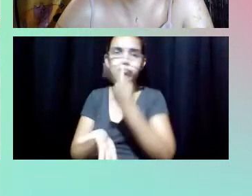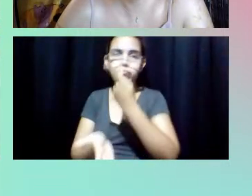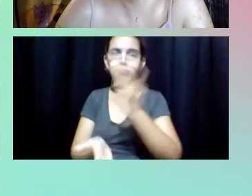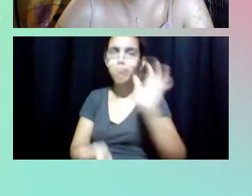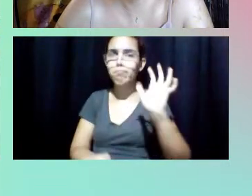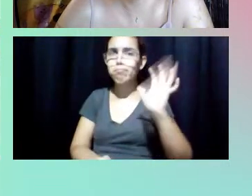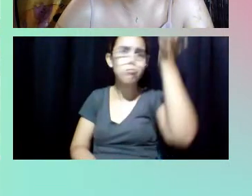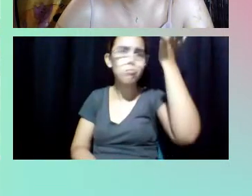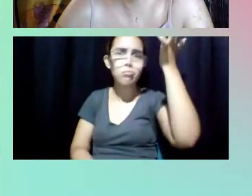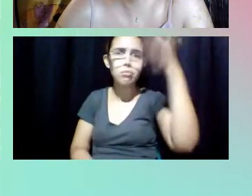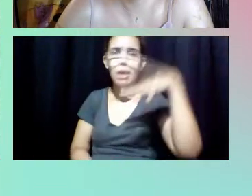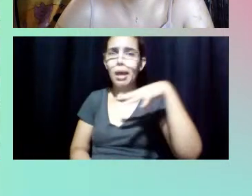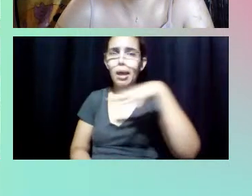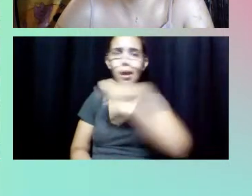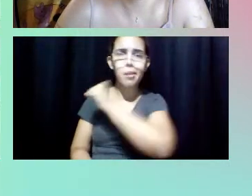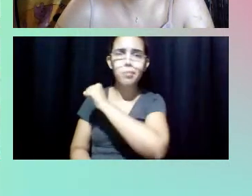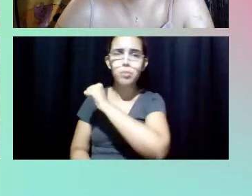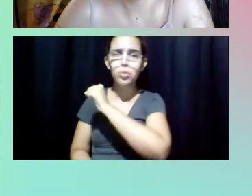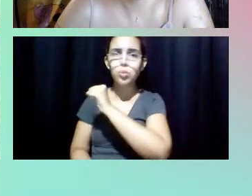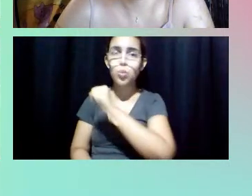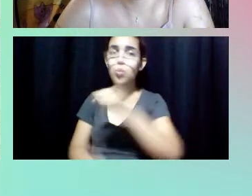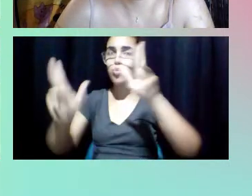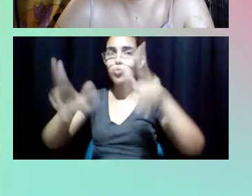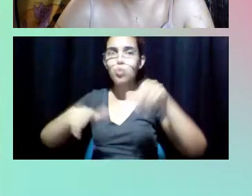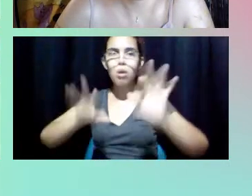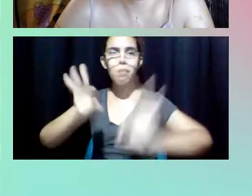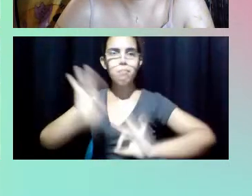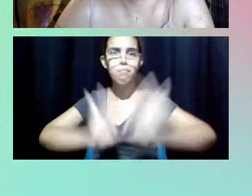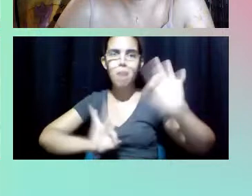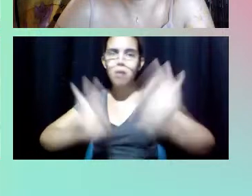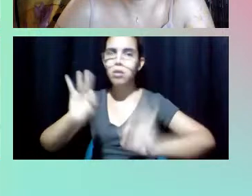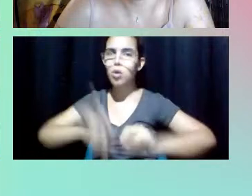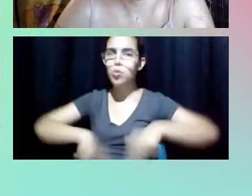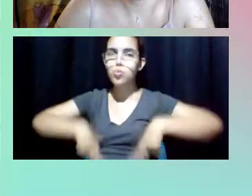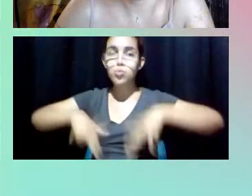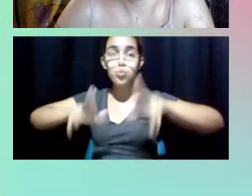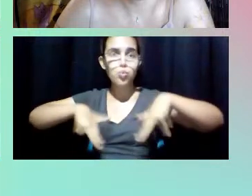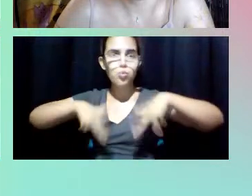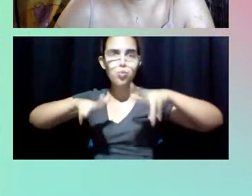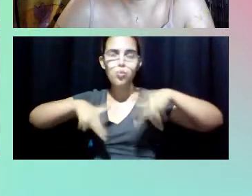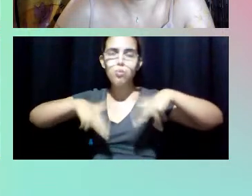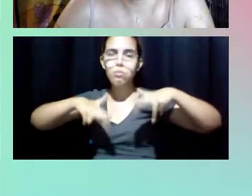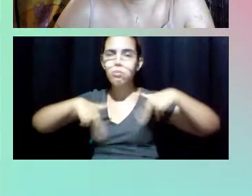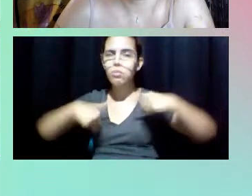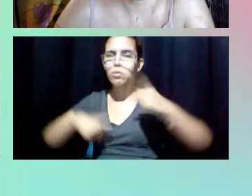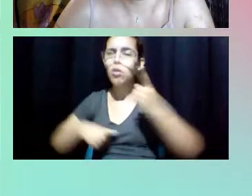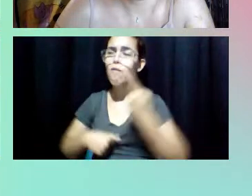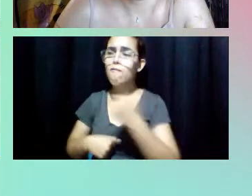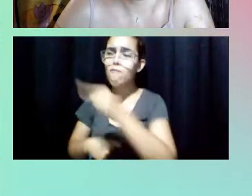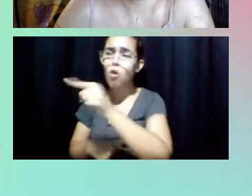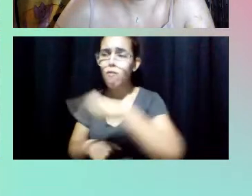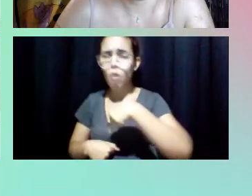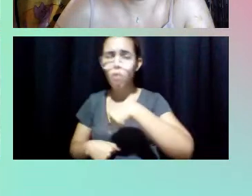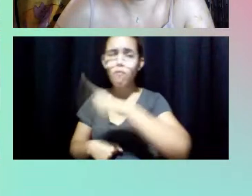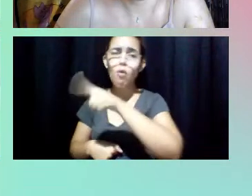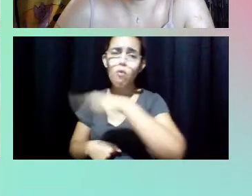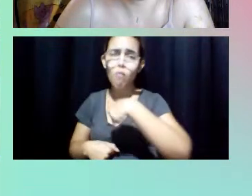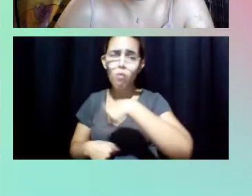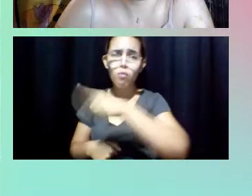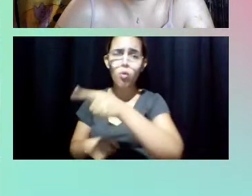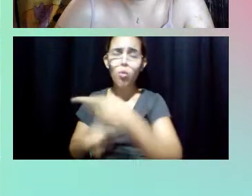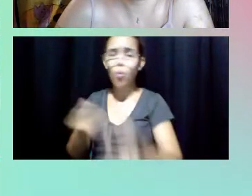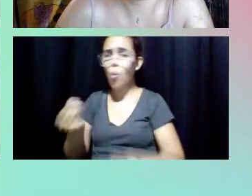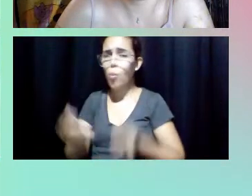nada. E aí eu estou conversando assim, né, na família, vou, não vou. Aí meu filho mais